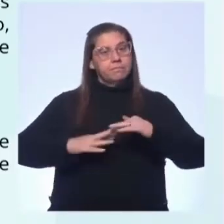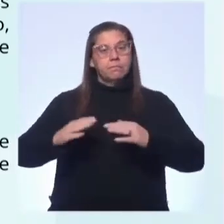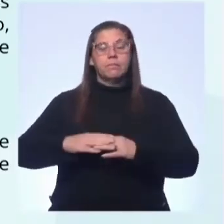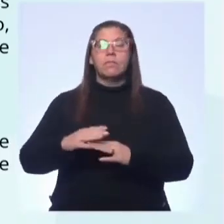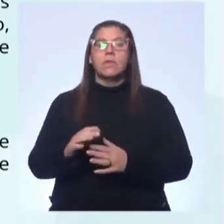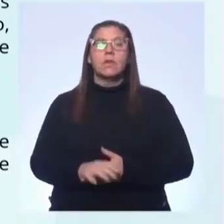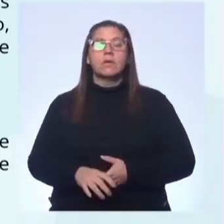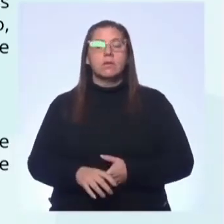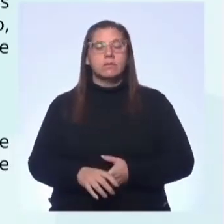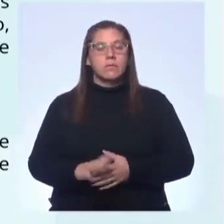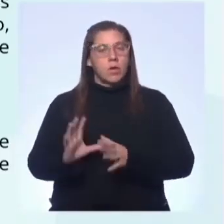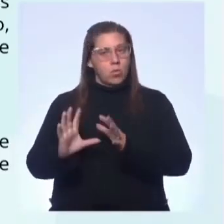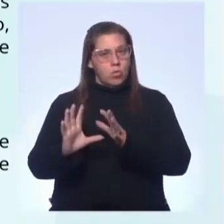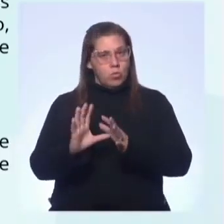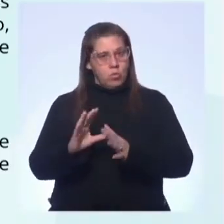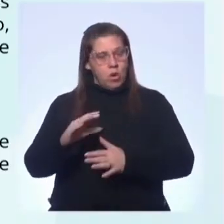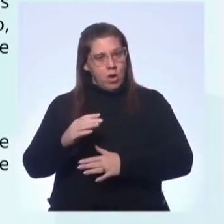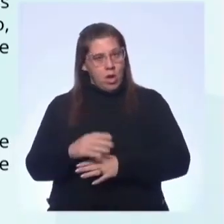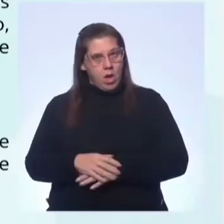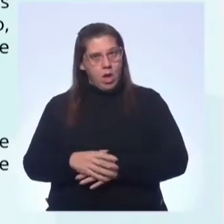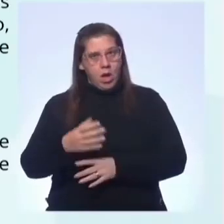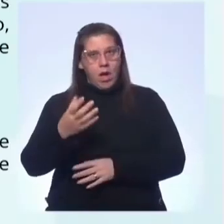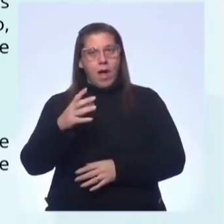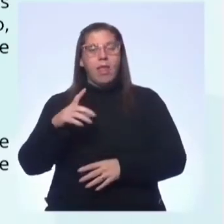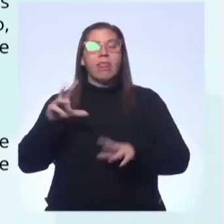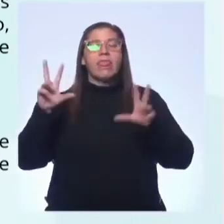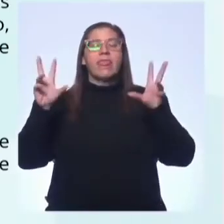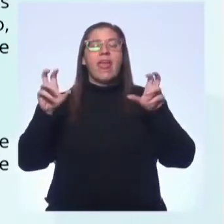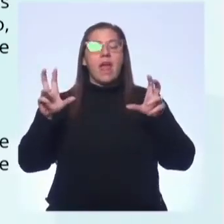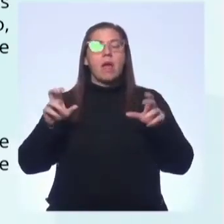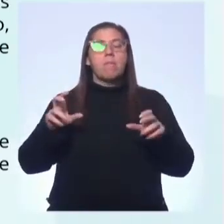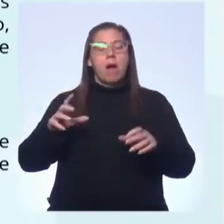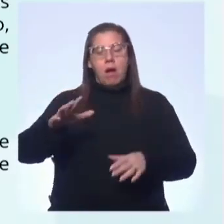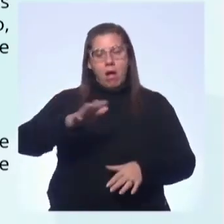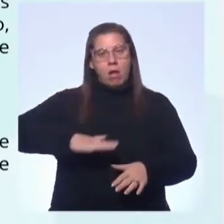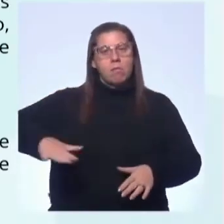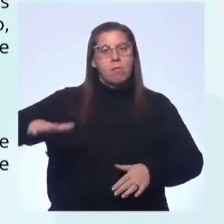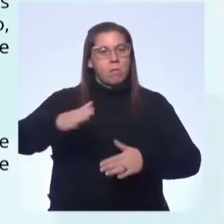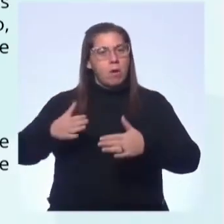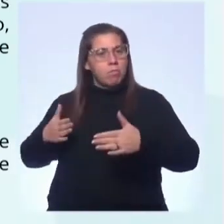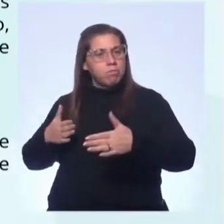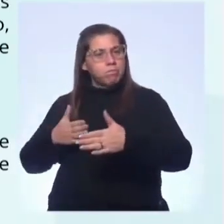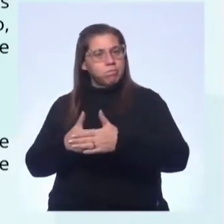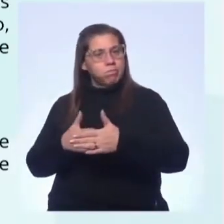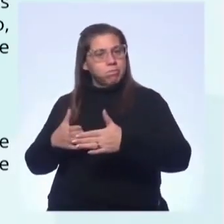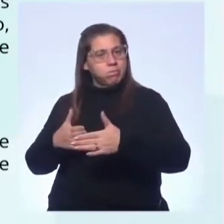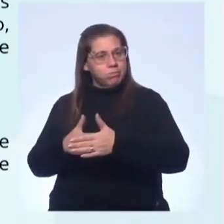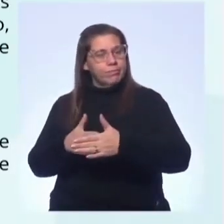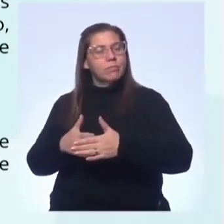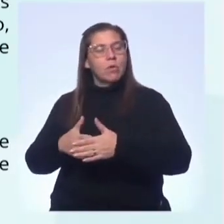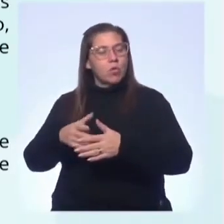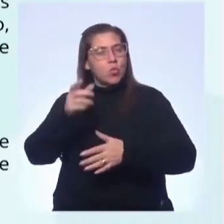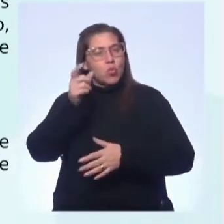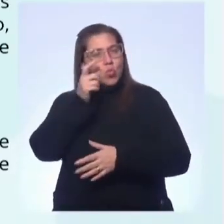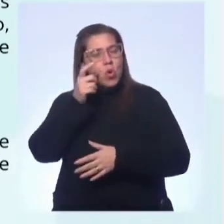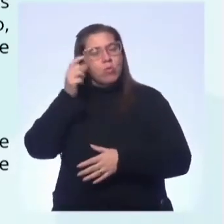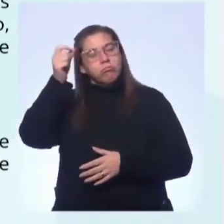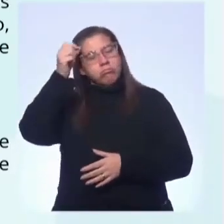que a unidade temática é de categoria, território e fronteira e objeto do